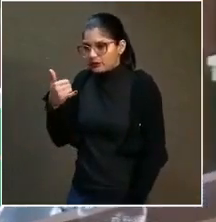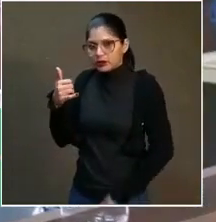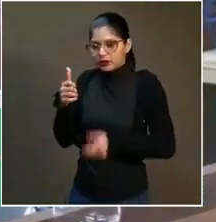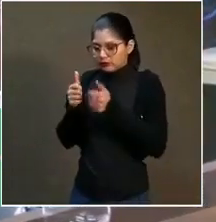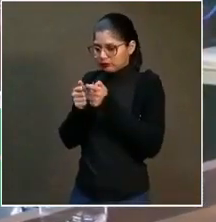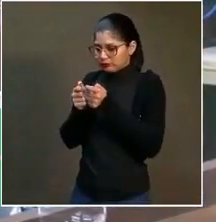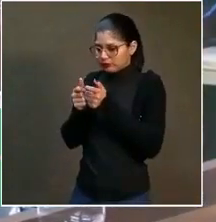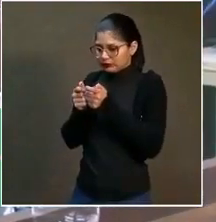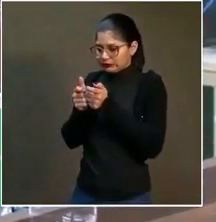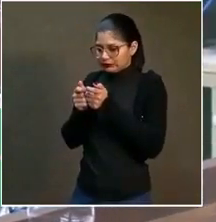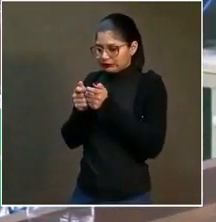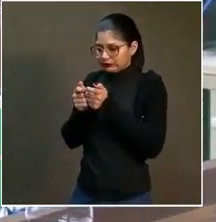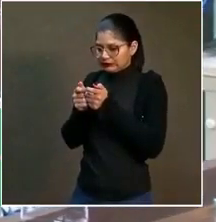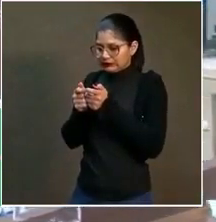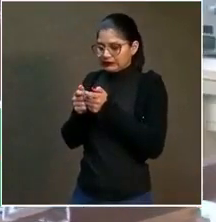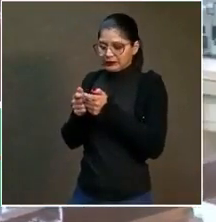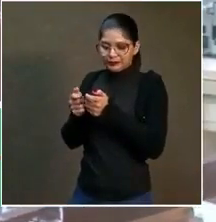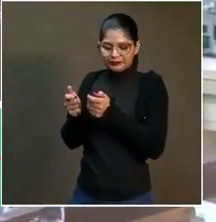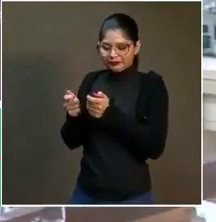deu merda.